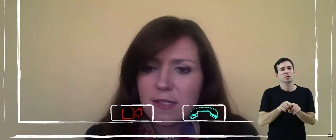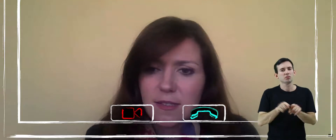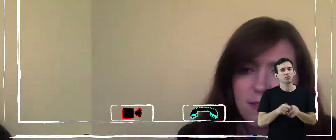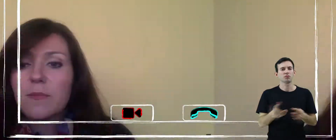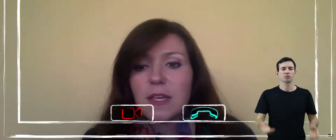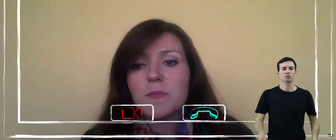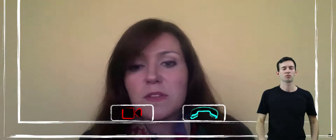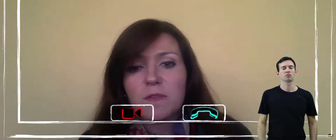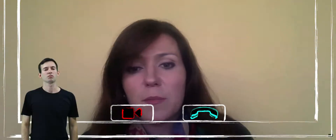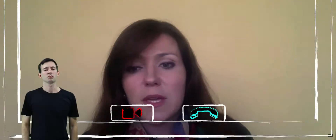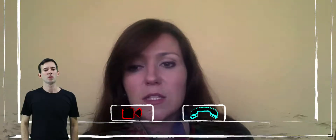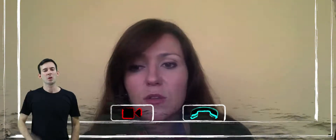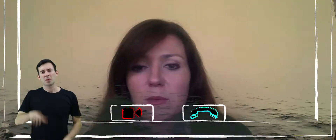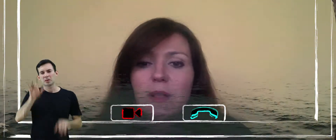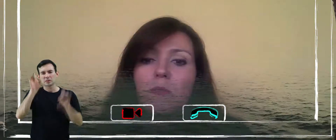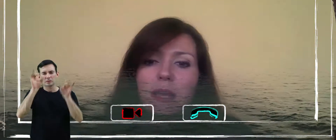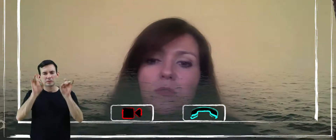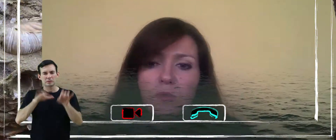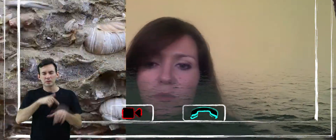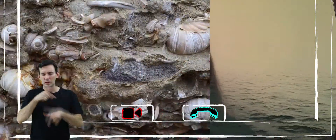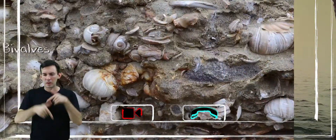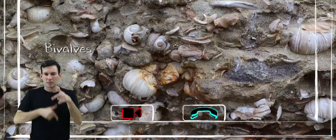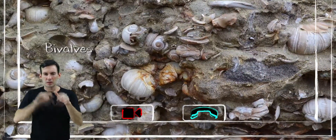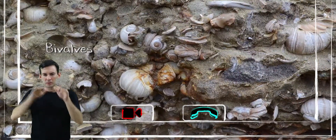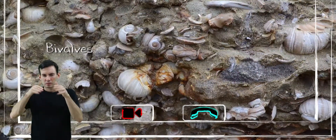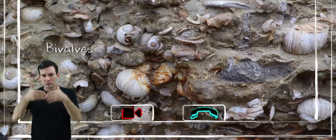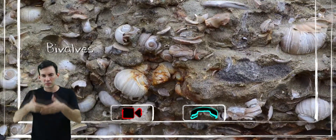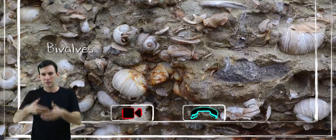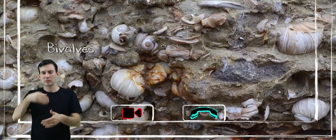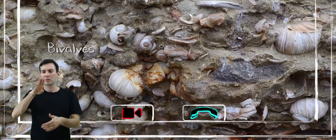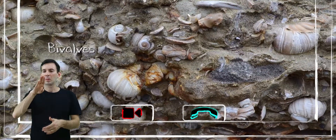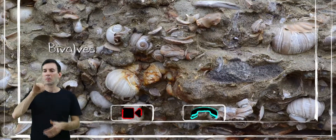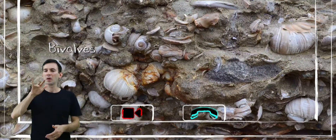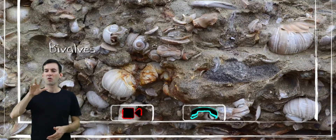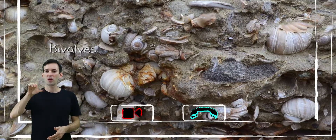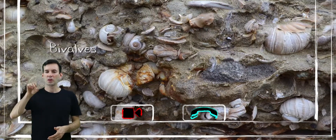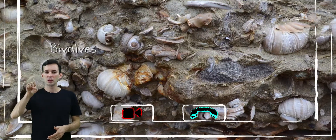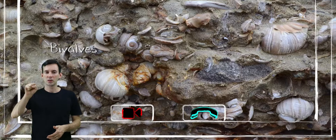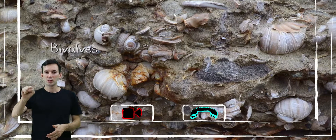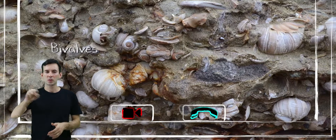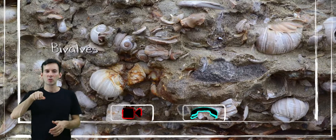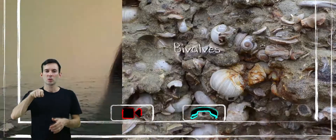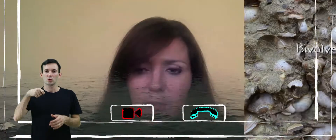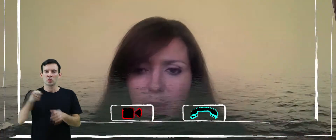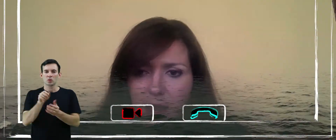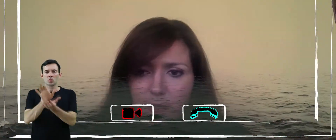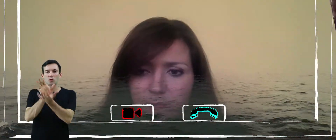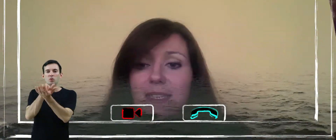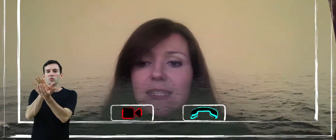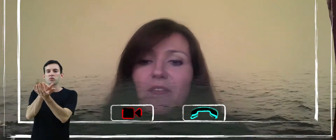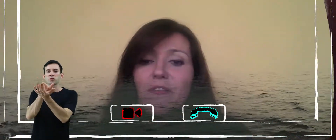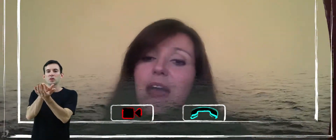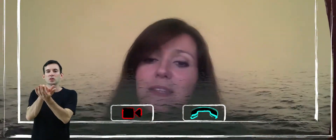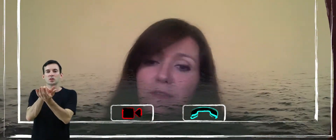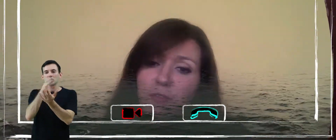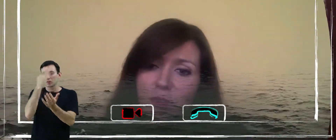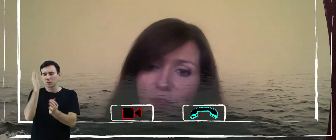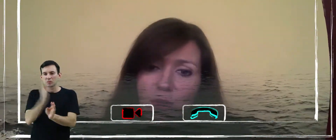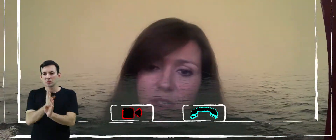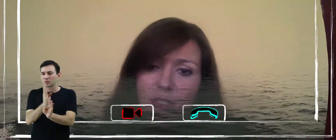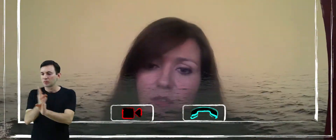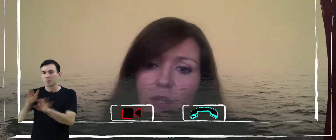da nossa casa. E mais especificamente, eu trabalho mais com os bivalves, que são as conchas que a gente normalmente encontra na praia. Existem